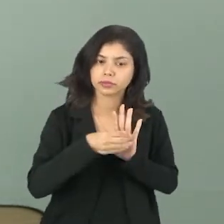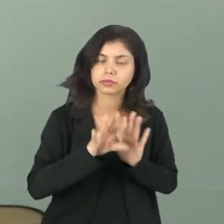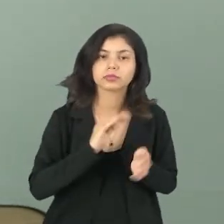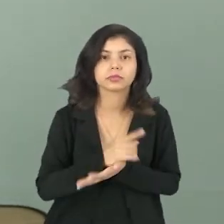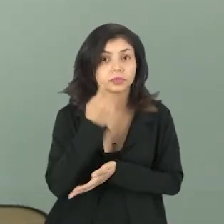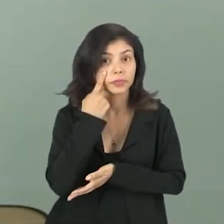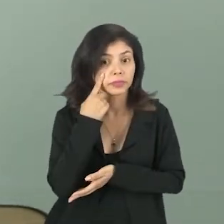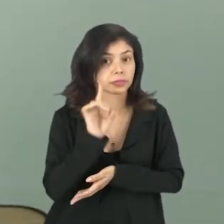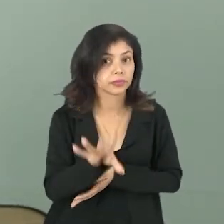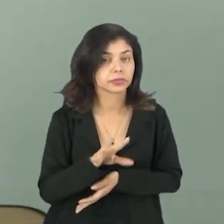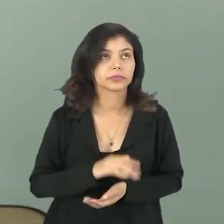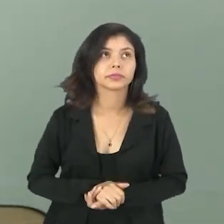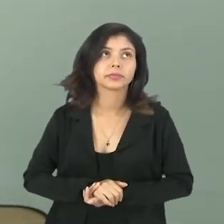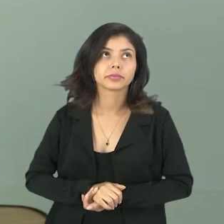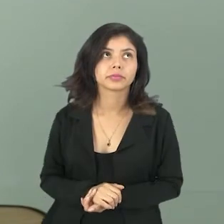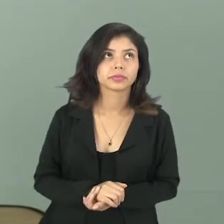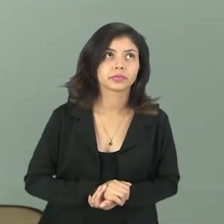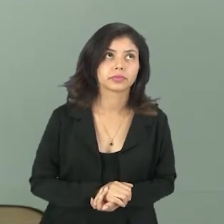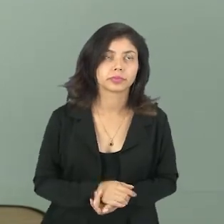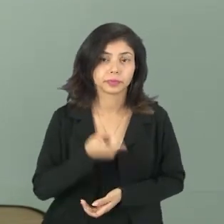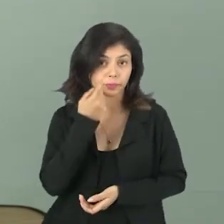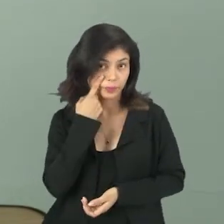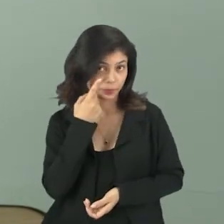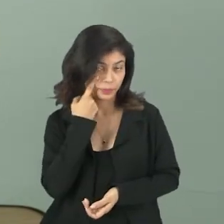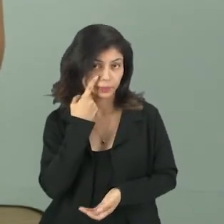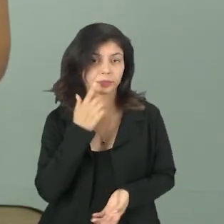transmitida e olha só aqui veja